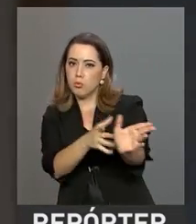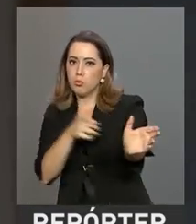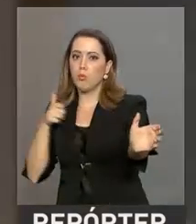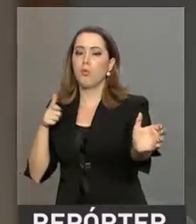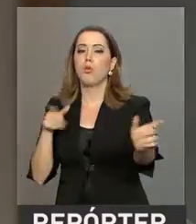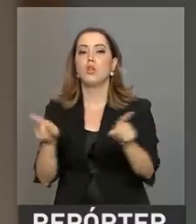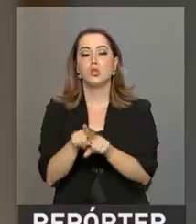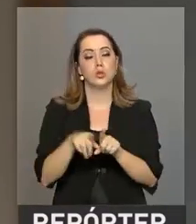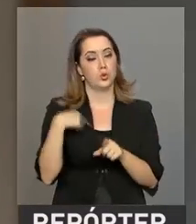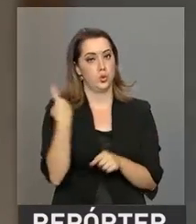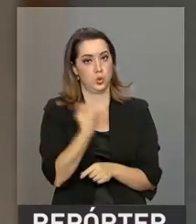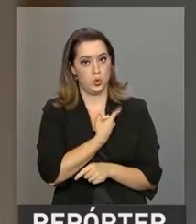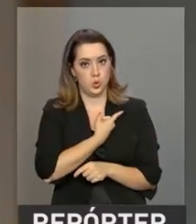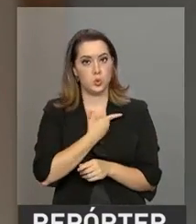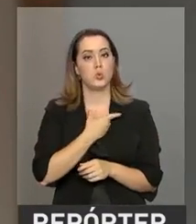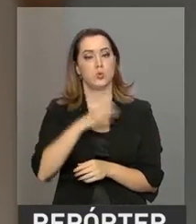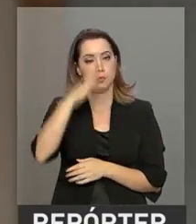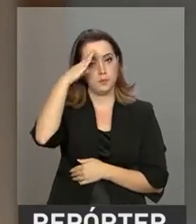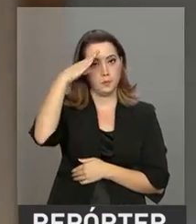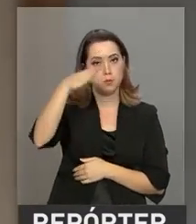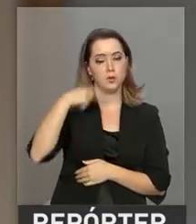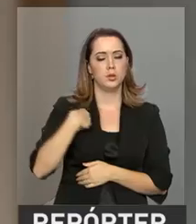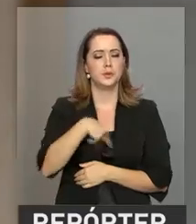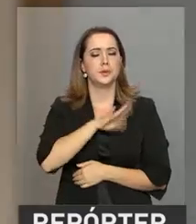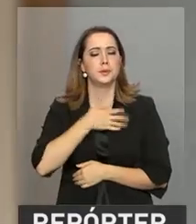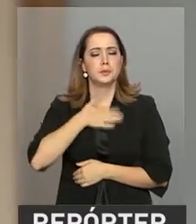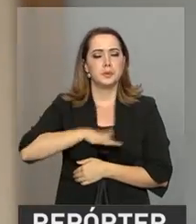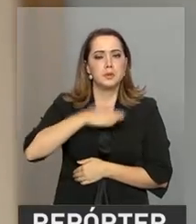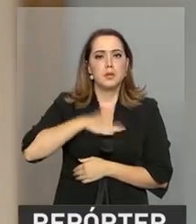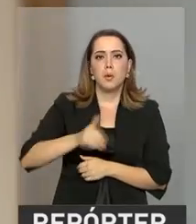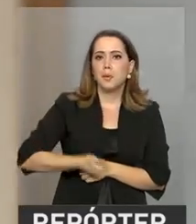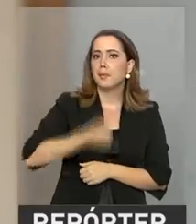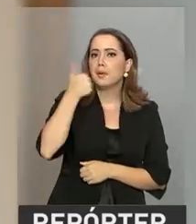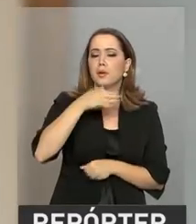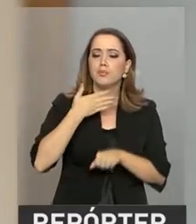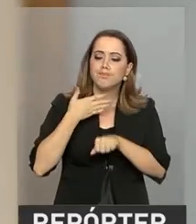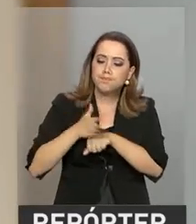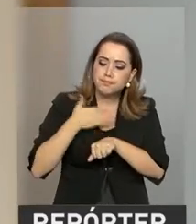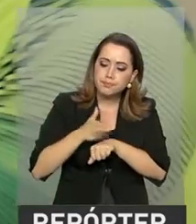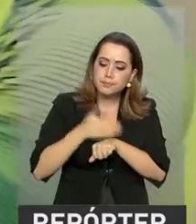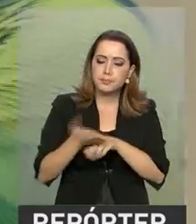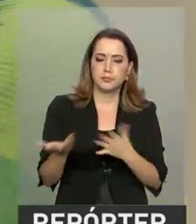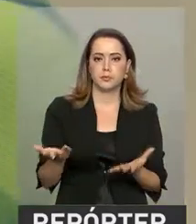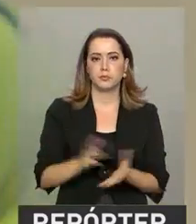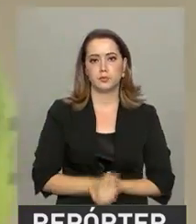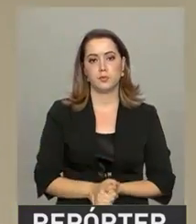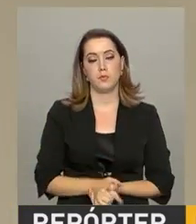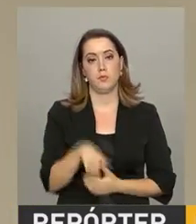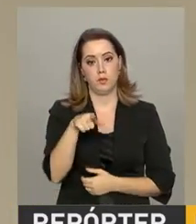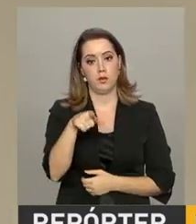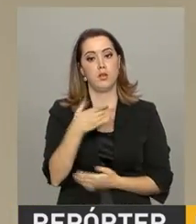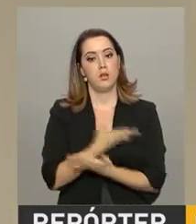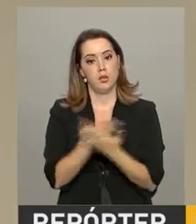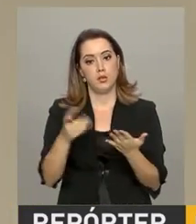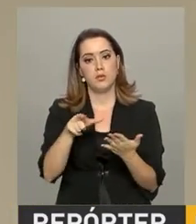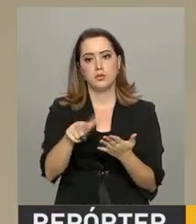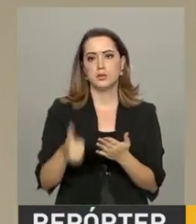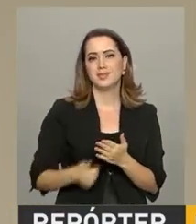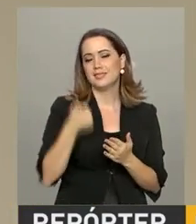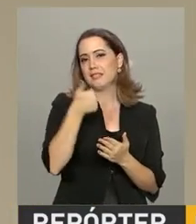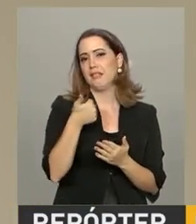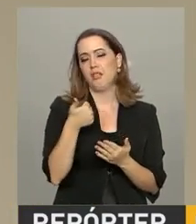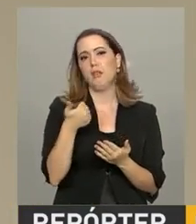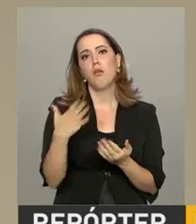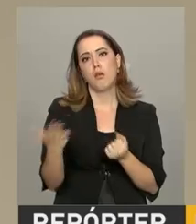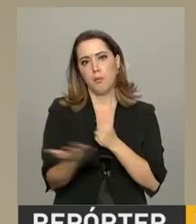militares e isso nos deu uma tranquilidade maior para para se dedicar integralmente aos treinos para Realmente você ter uma base né